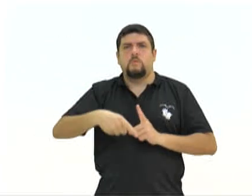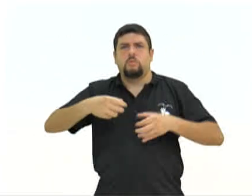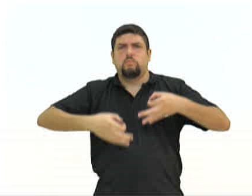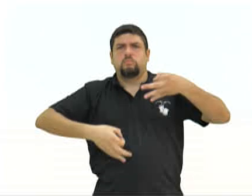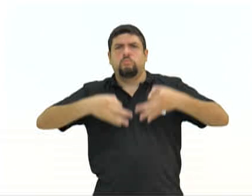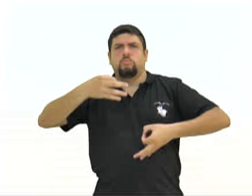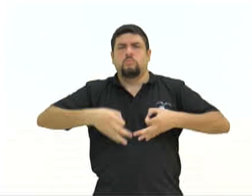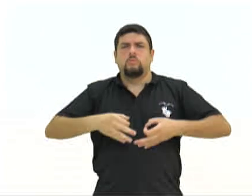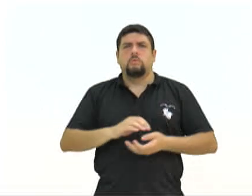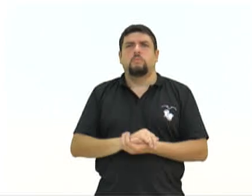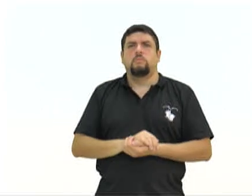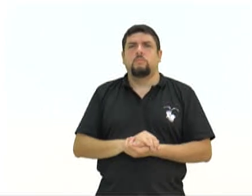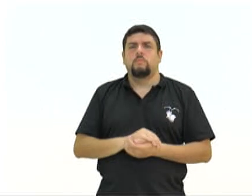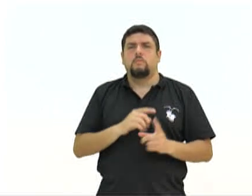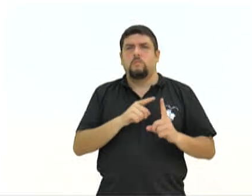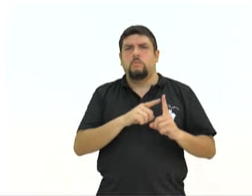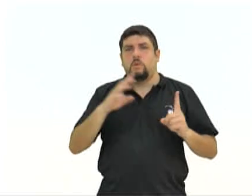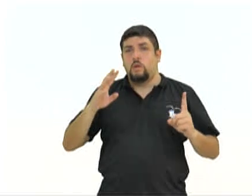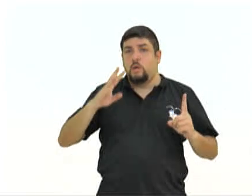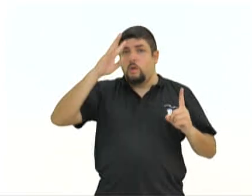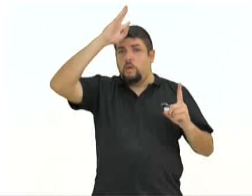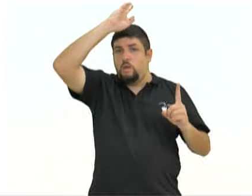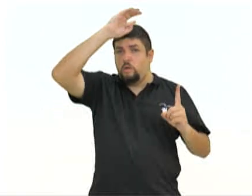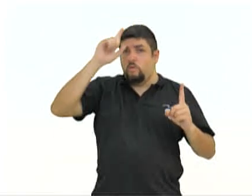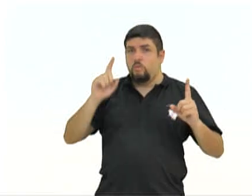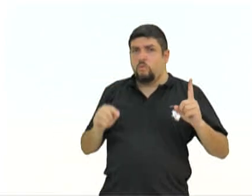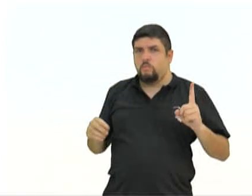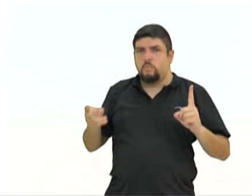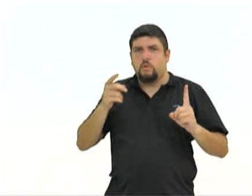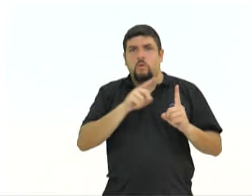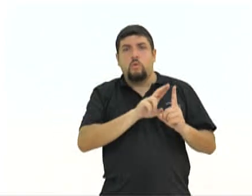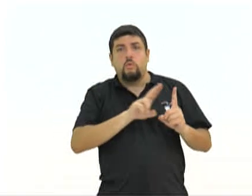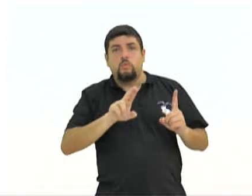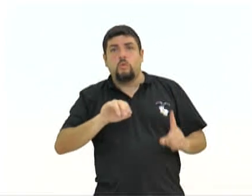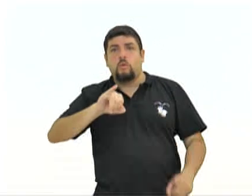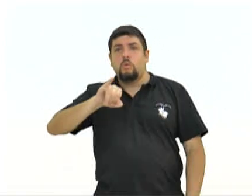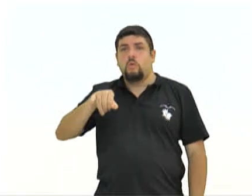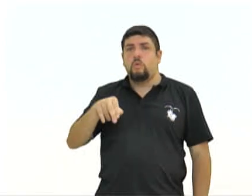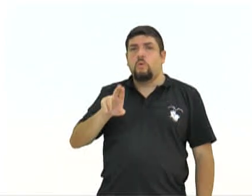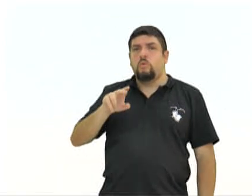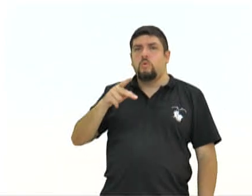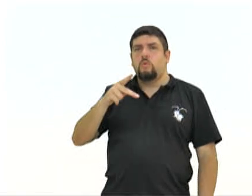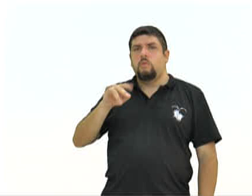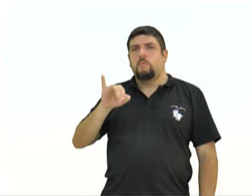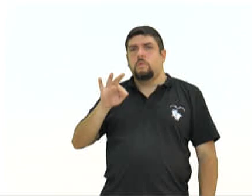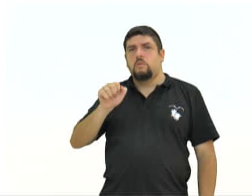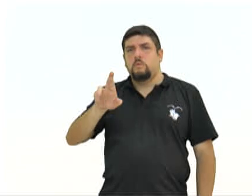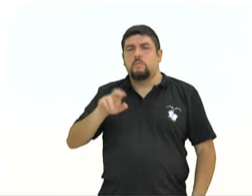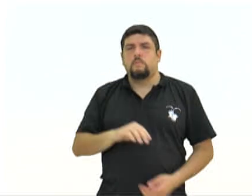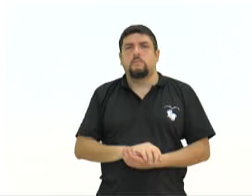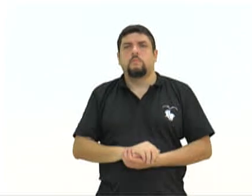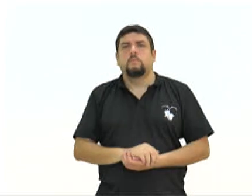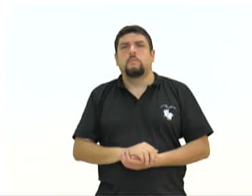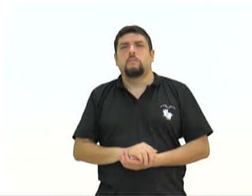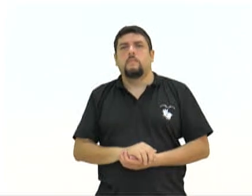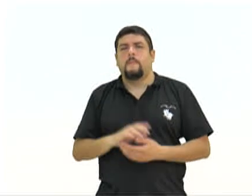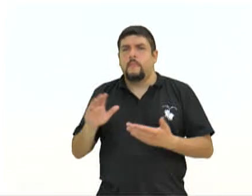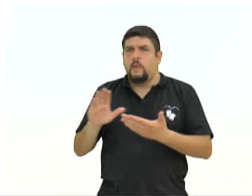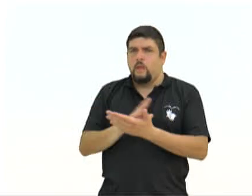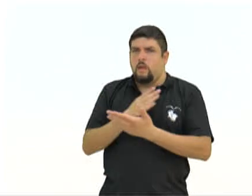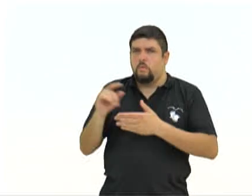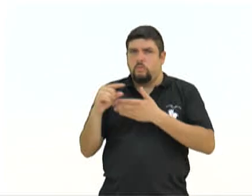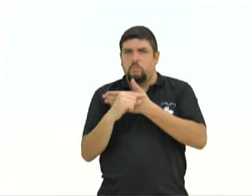Seu equivalente romano é Júpiter, enquanto seu equivalente etrusco é Tínia. Alguns